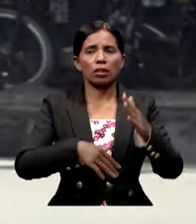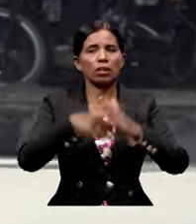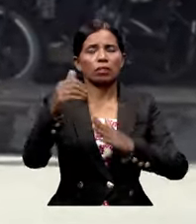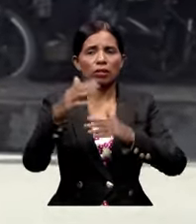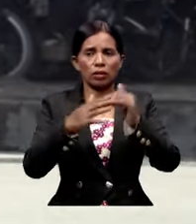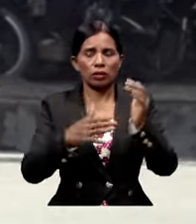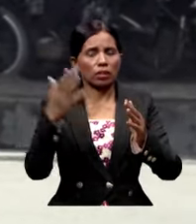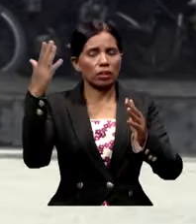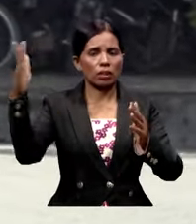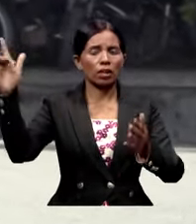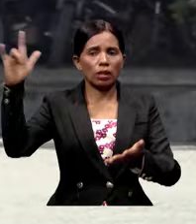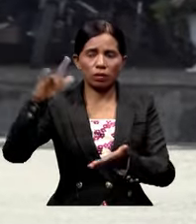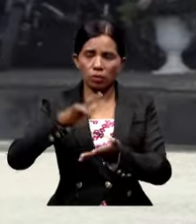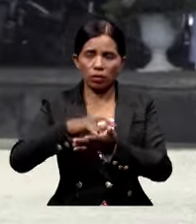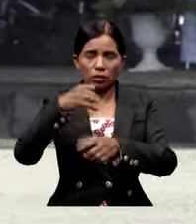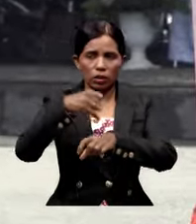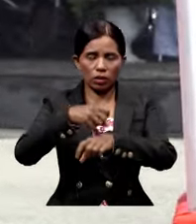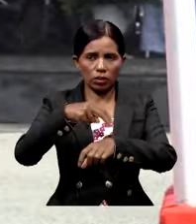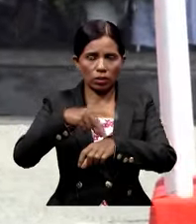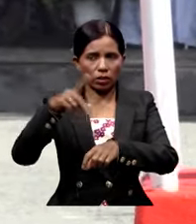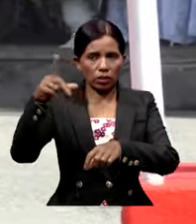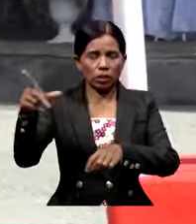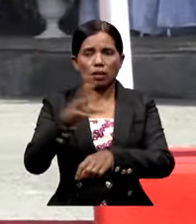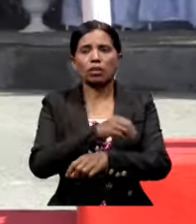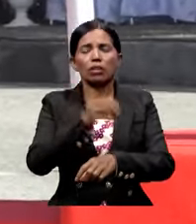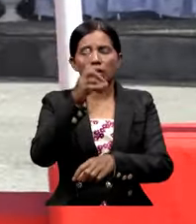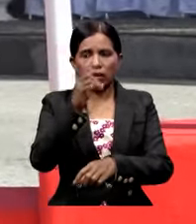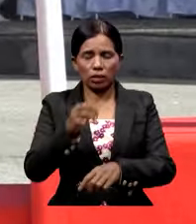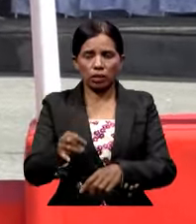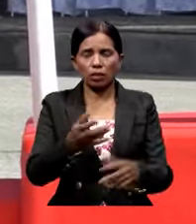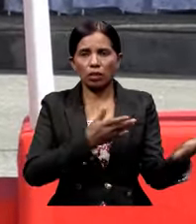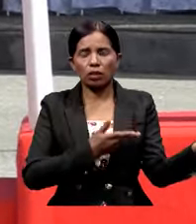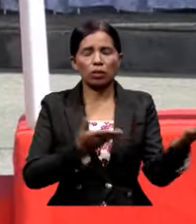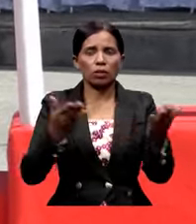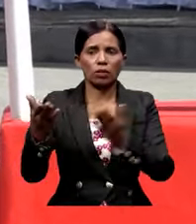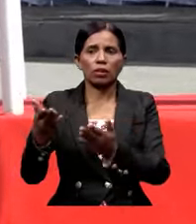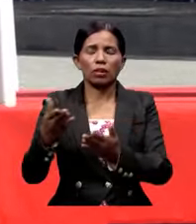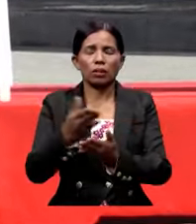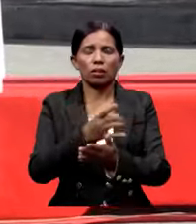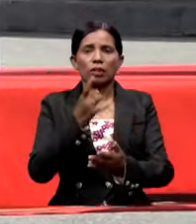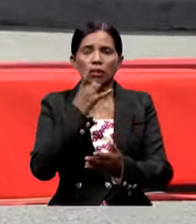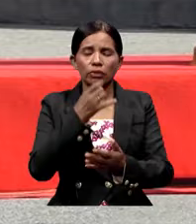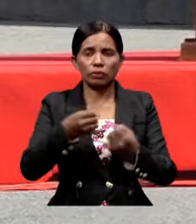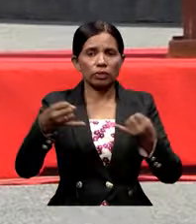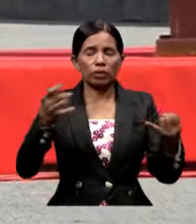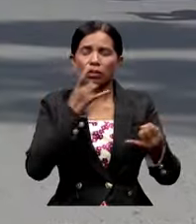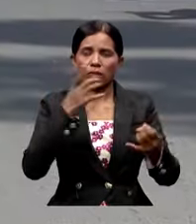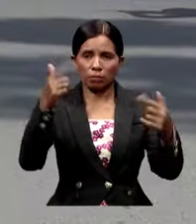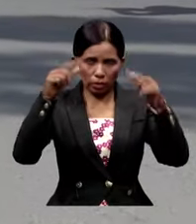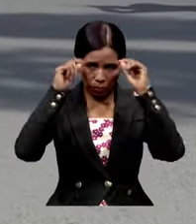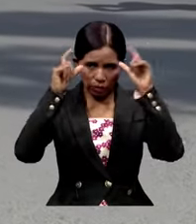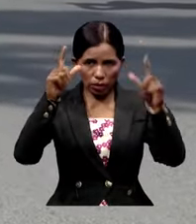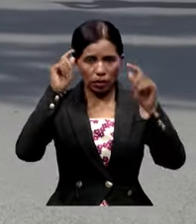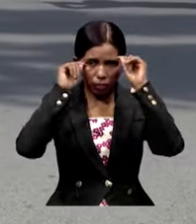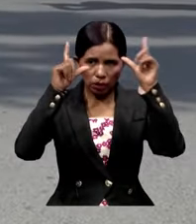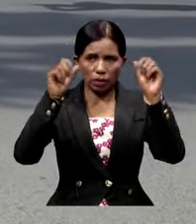e aeroporto internacional Nicolau Lobato Dili, no dada cabo submarino mai Timor-Leste, ato e tempo basic